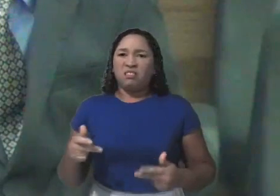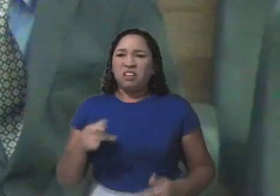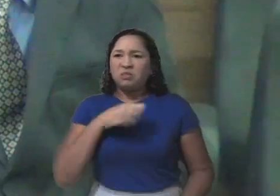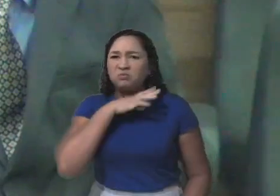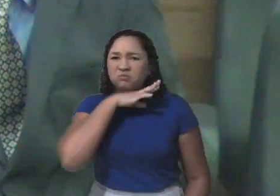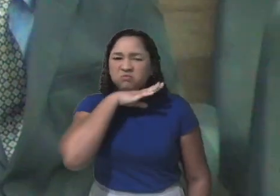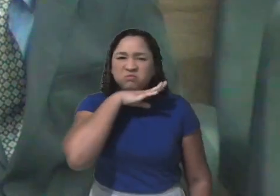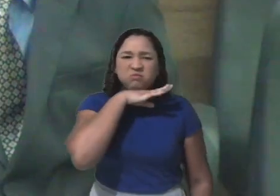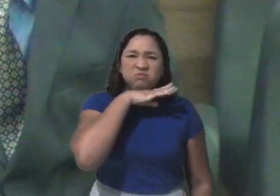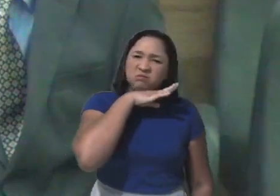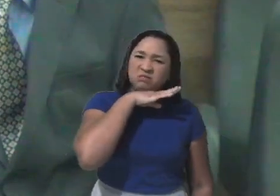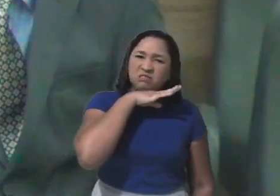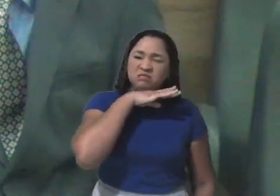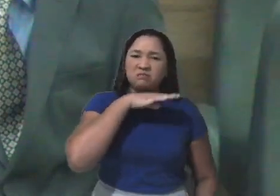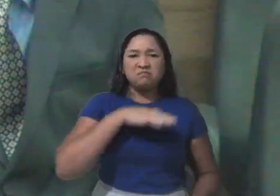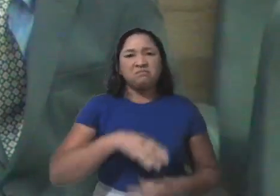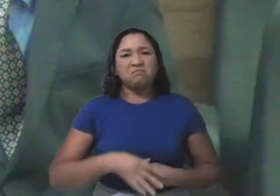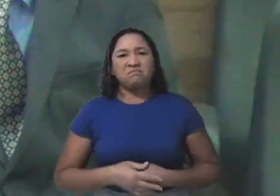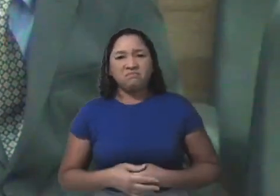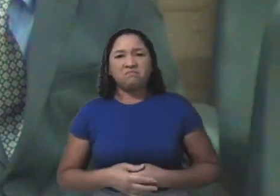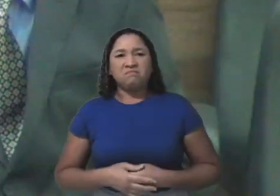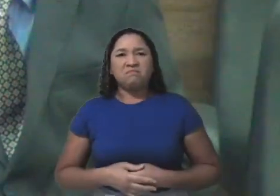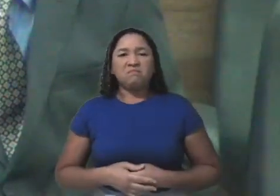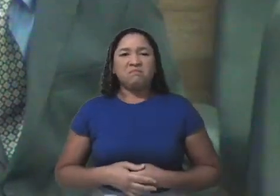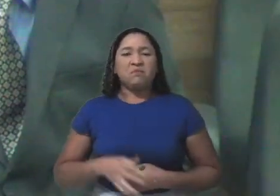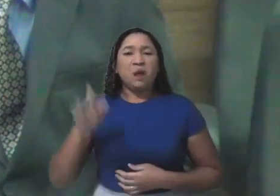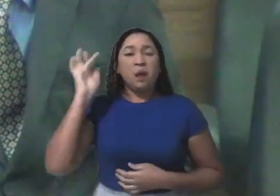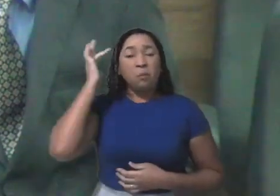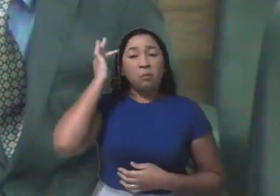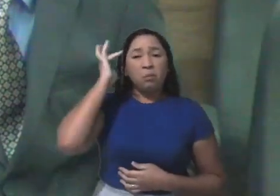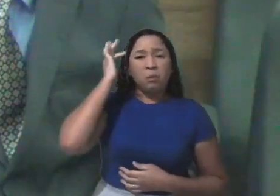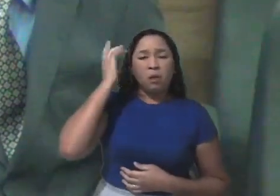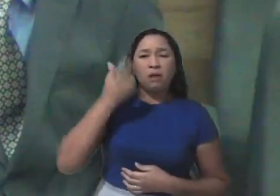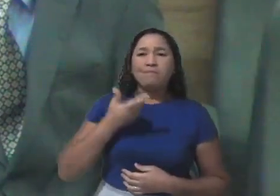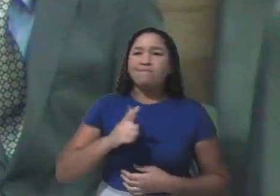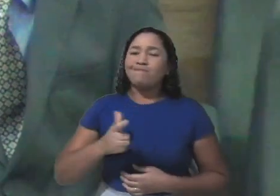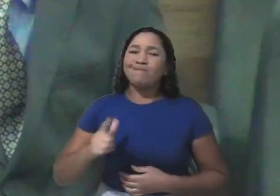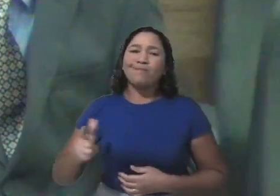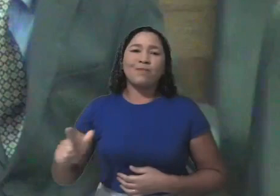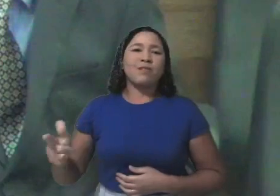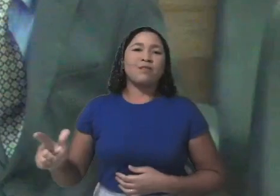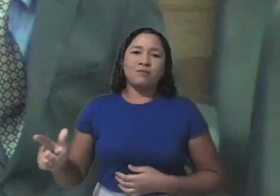e da imaturidade ainda daquelas comunidades que estavam se firmando,